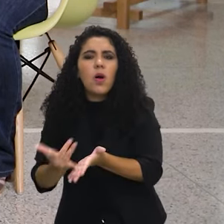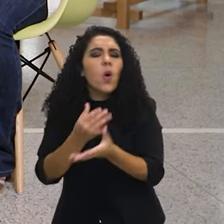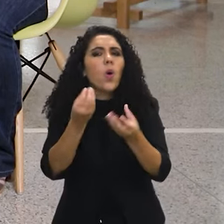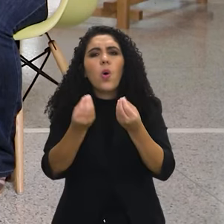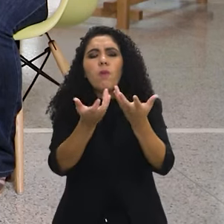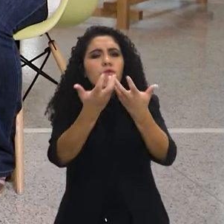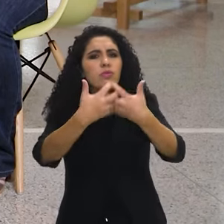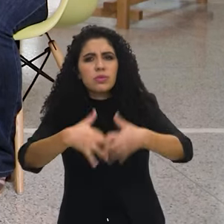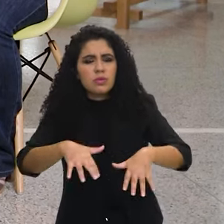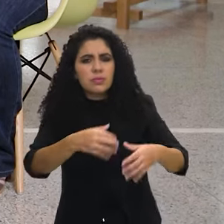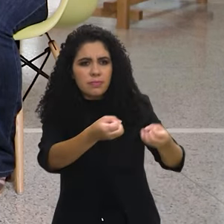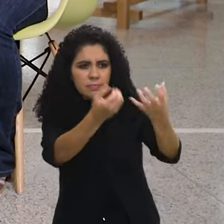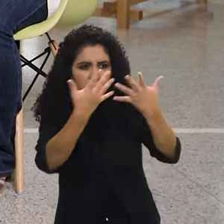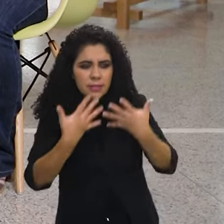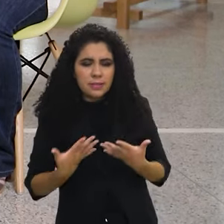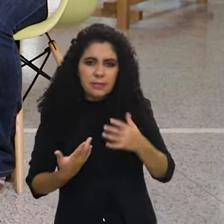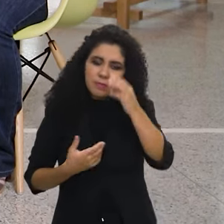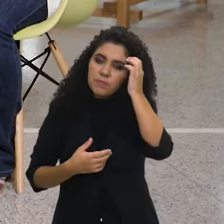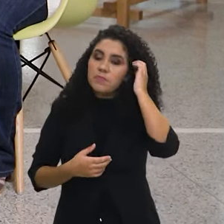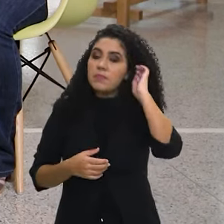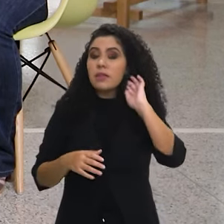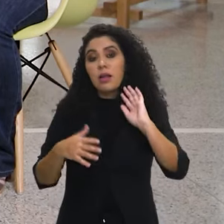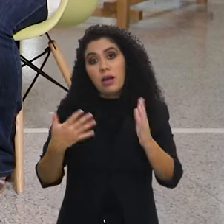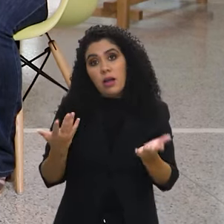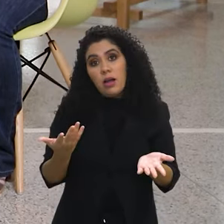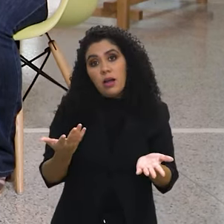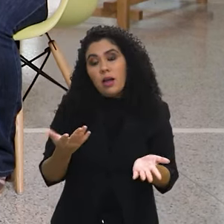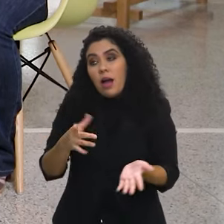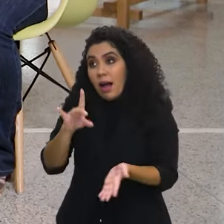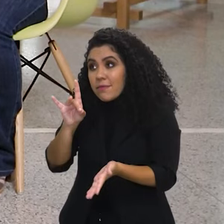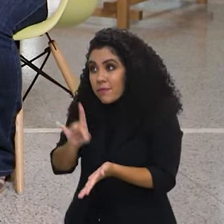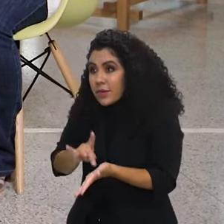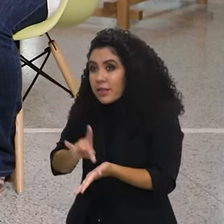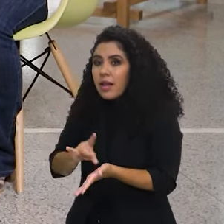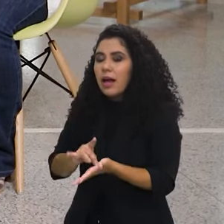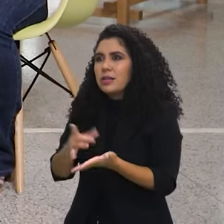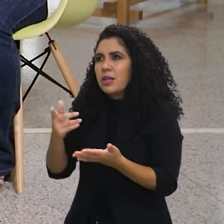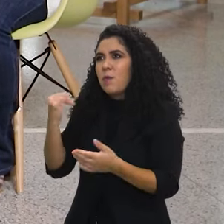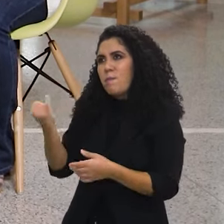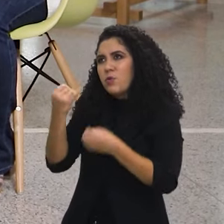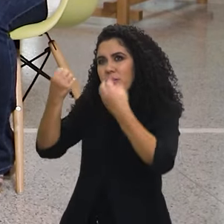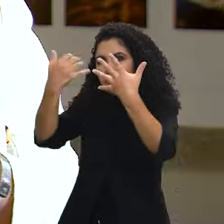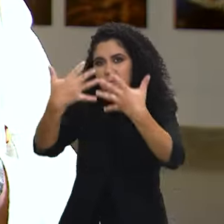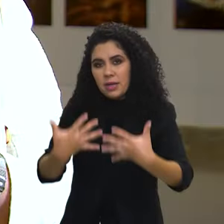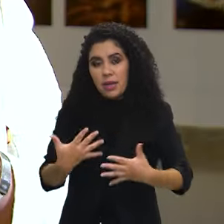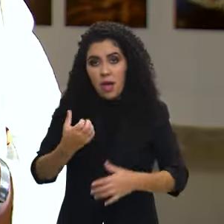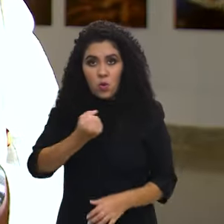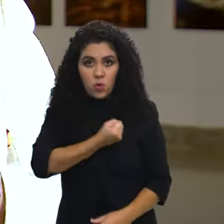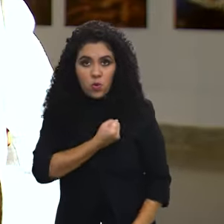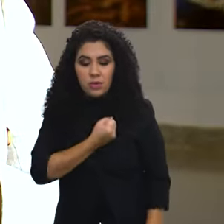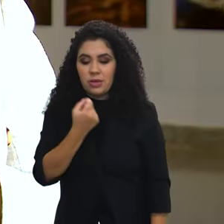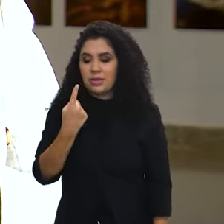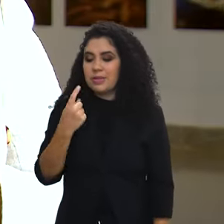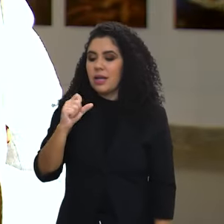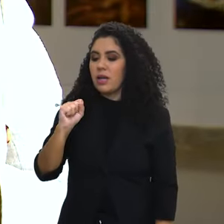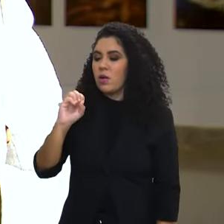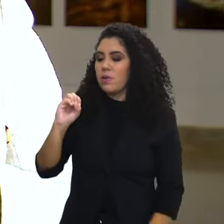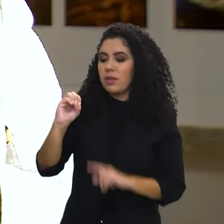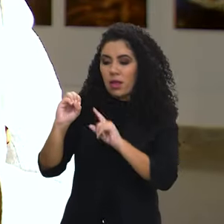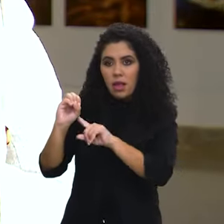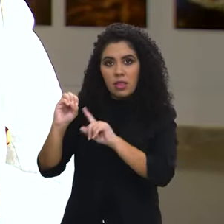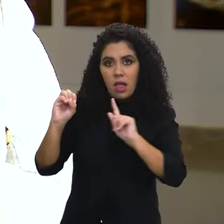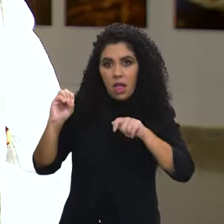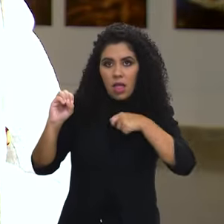como que tá funcionando o 180 Na verdade o acho que é importante explicar o 180 ele